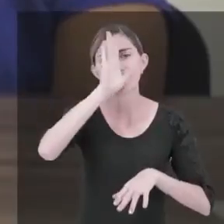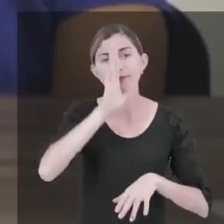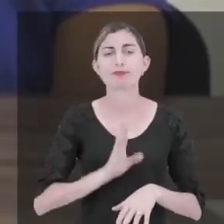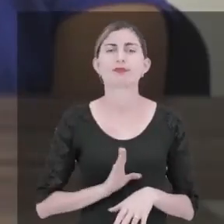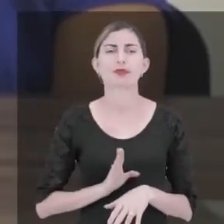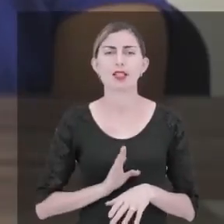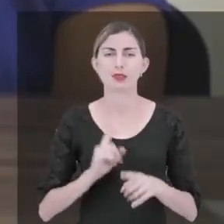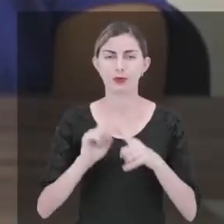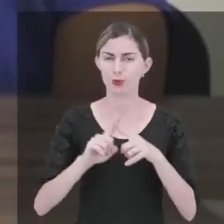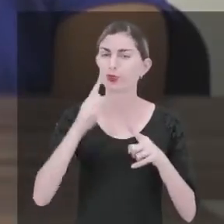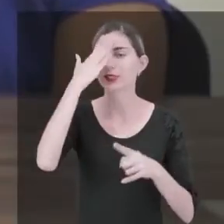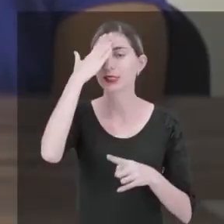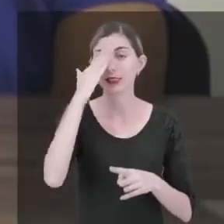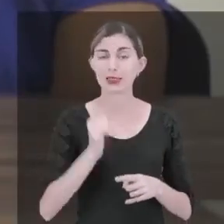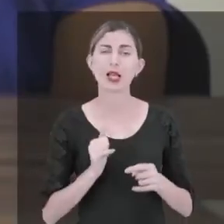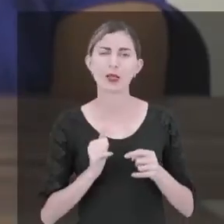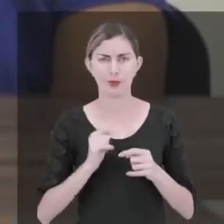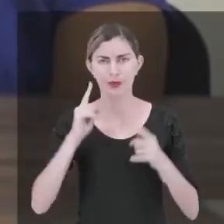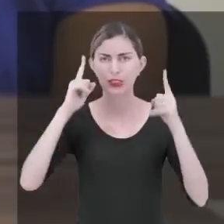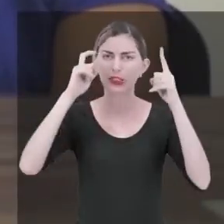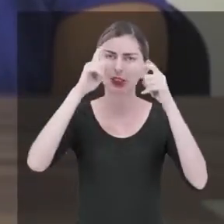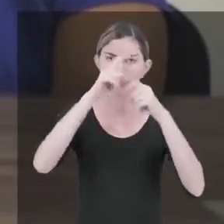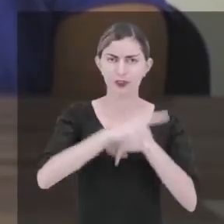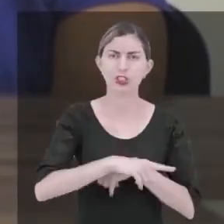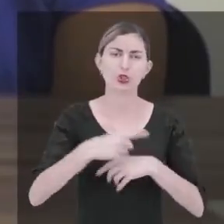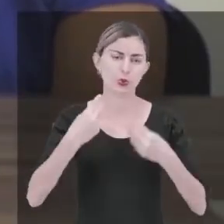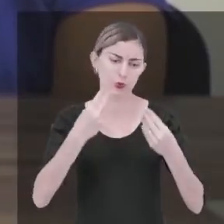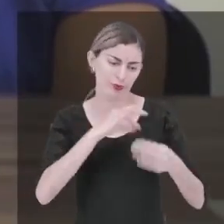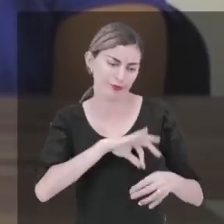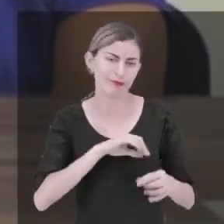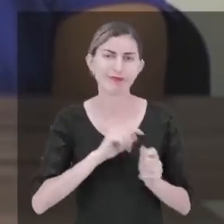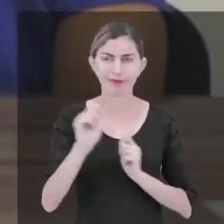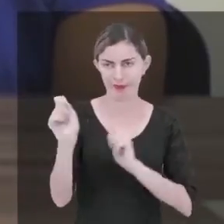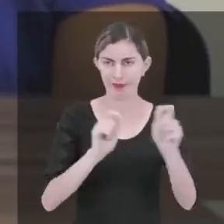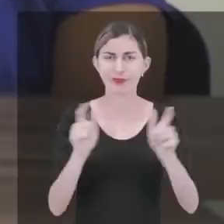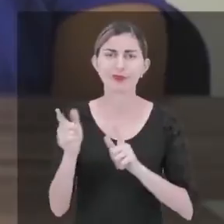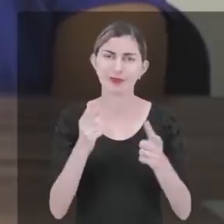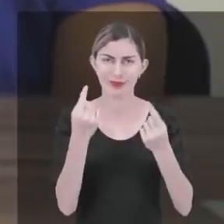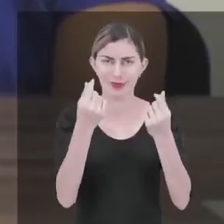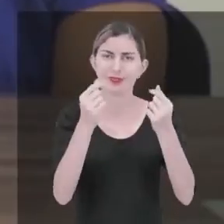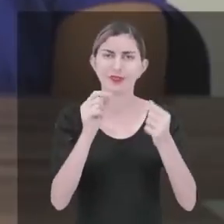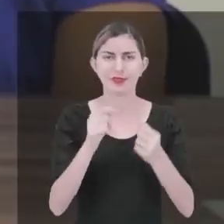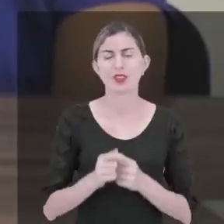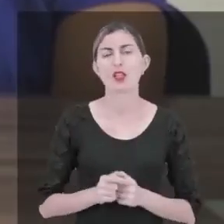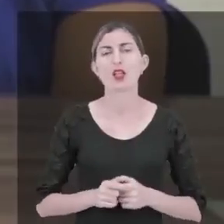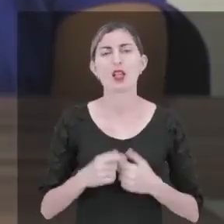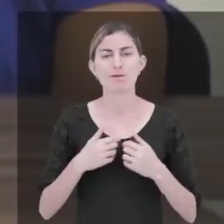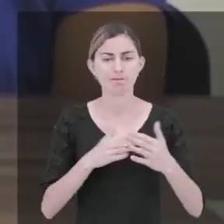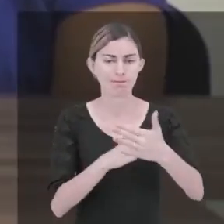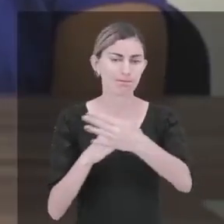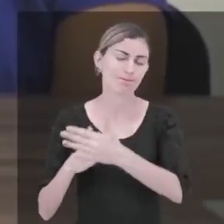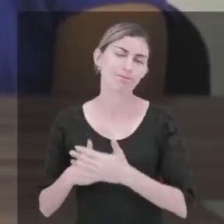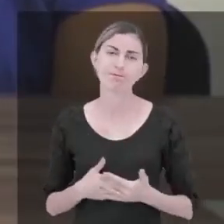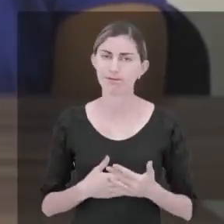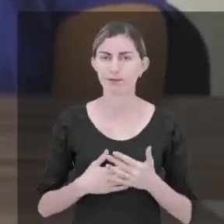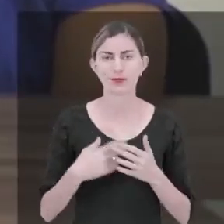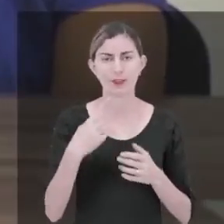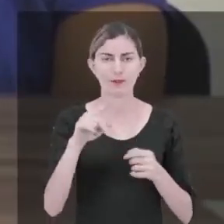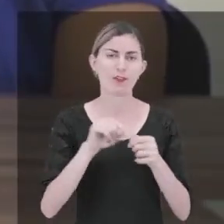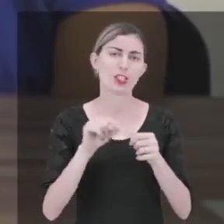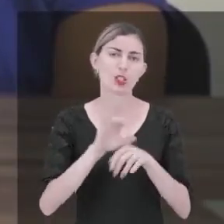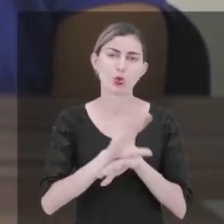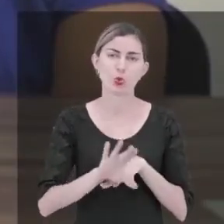gratuitos, porque a gente sabe que a dificuldade financeira das pessoas hoje impedem elas de muitas